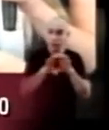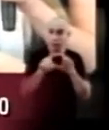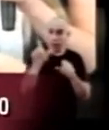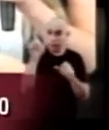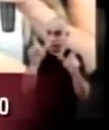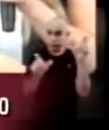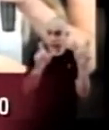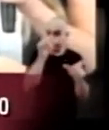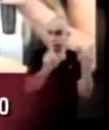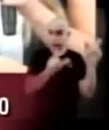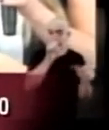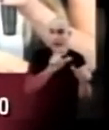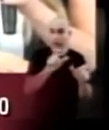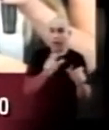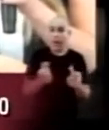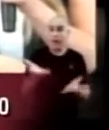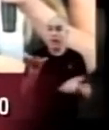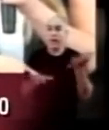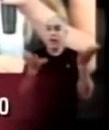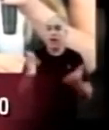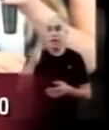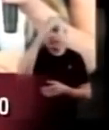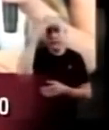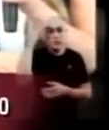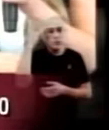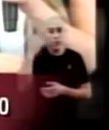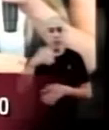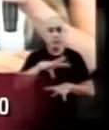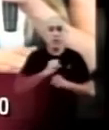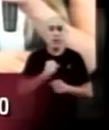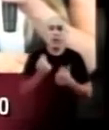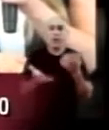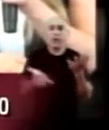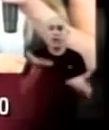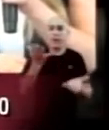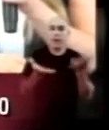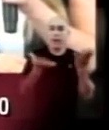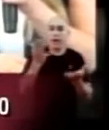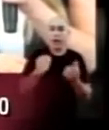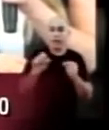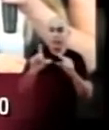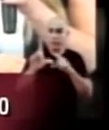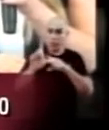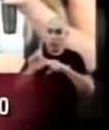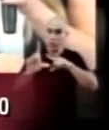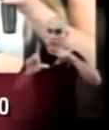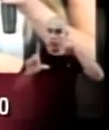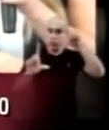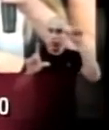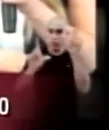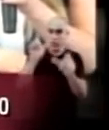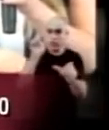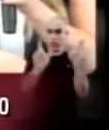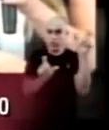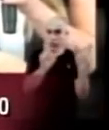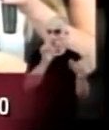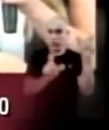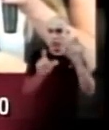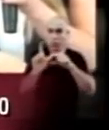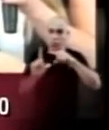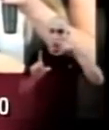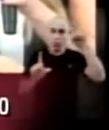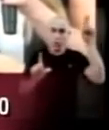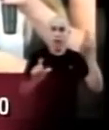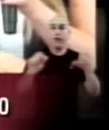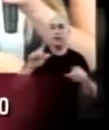que em relação aos casos leves. Então, nós tivemos aí o nosso pico de confirmados na semana 31 dos casos leves e depois ela